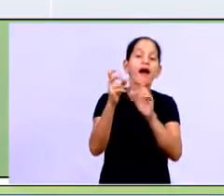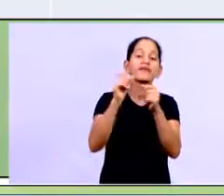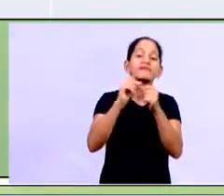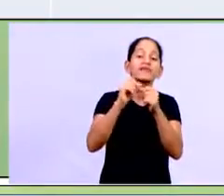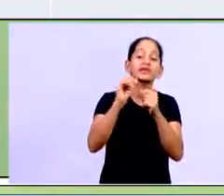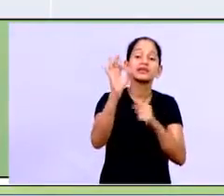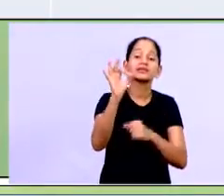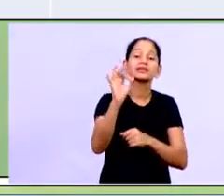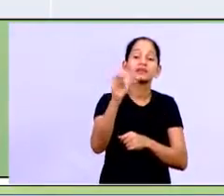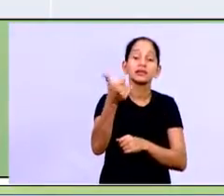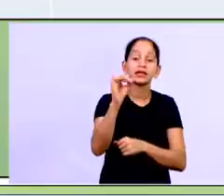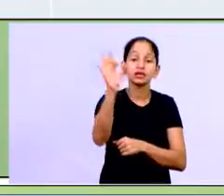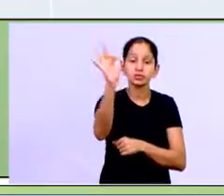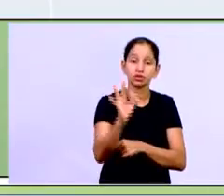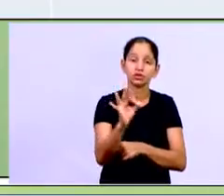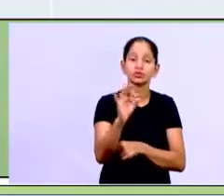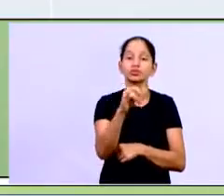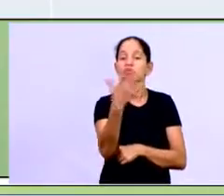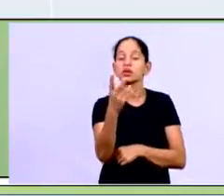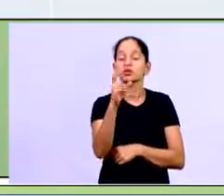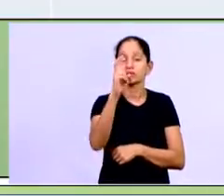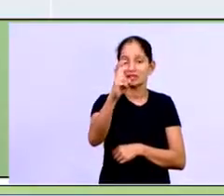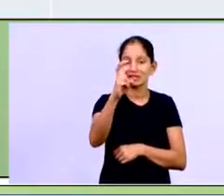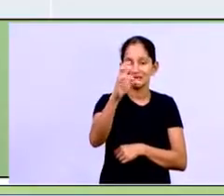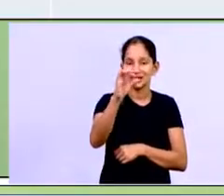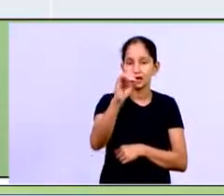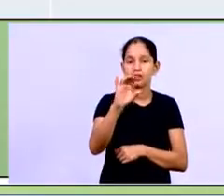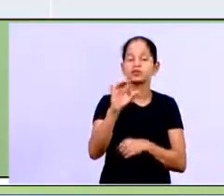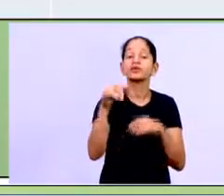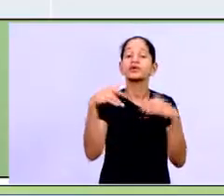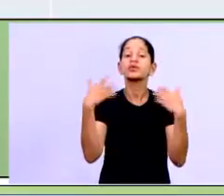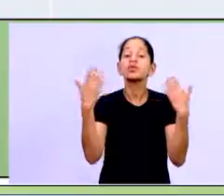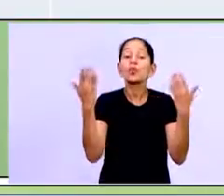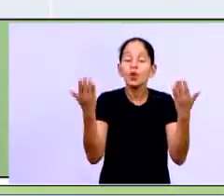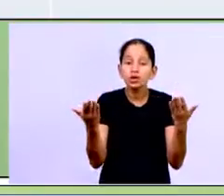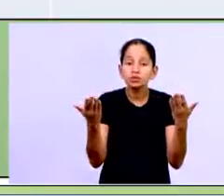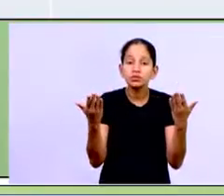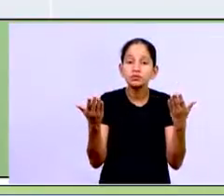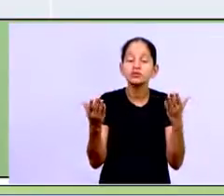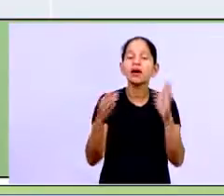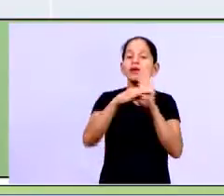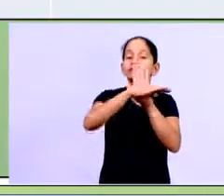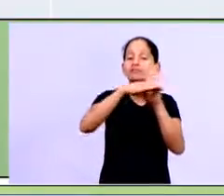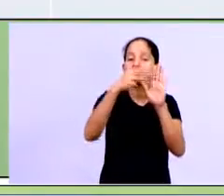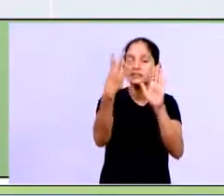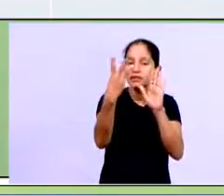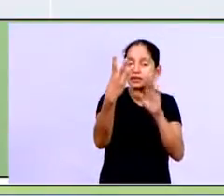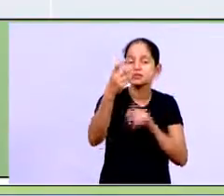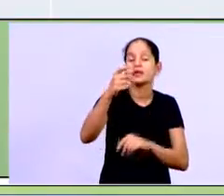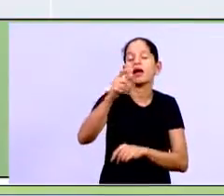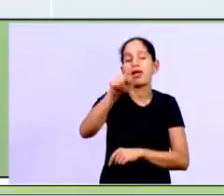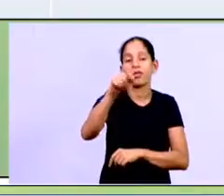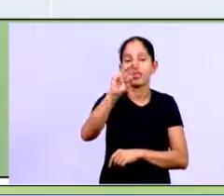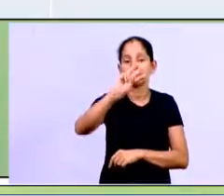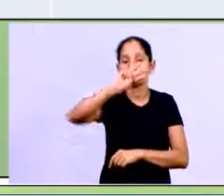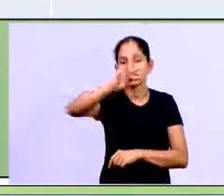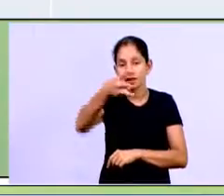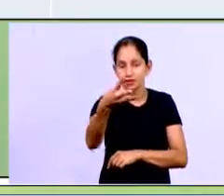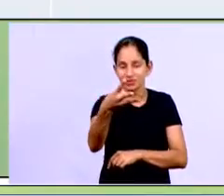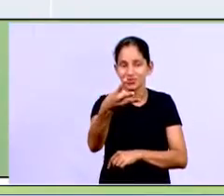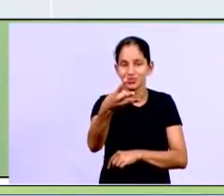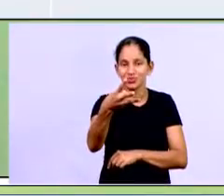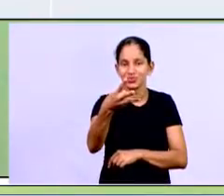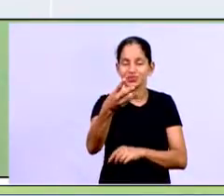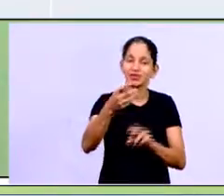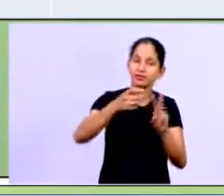mil vai dar o quê? 500. E o terceiro pagamento vai ser de 3 mil. 3 mil é o quê? É a